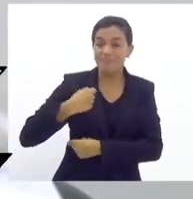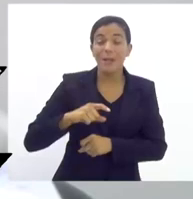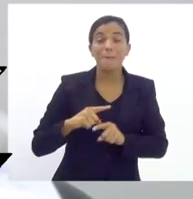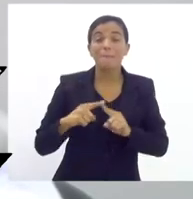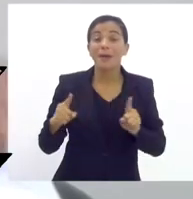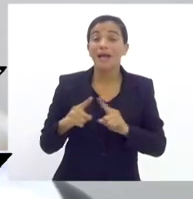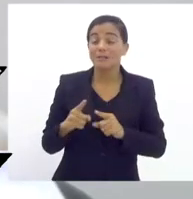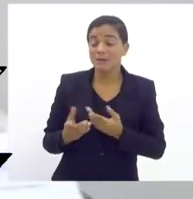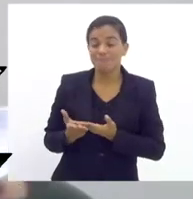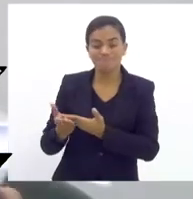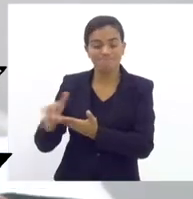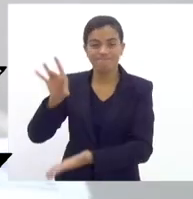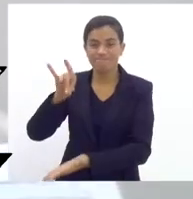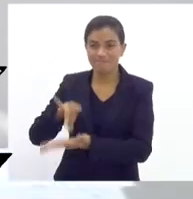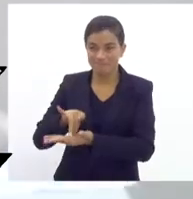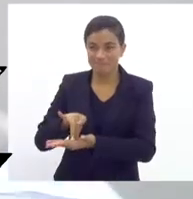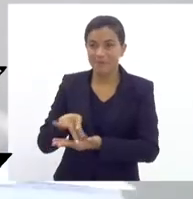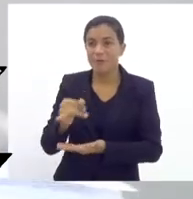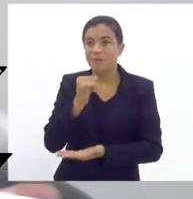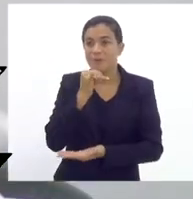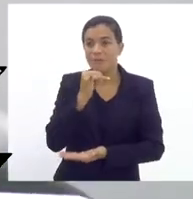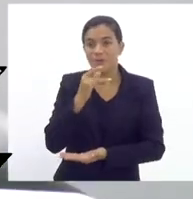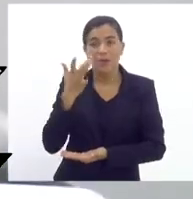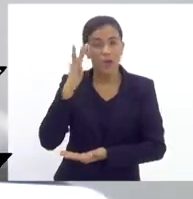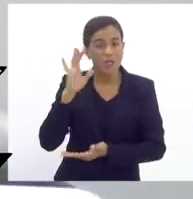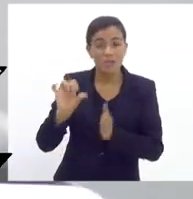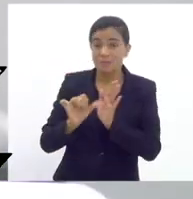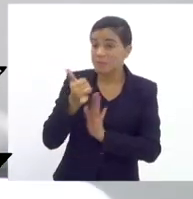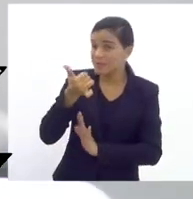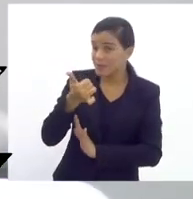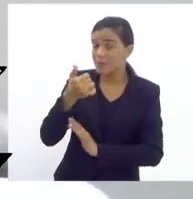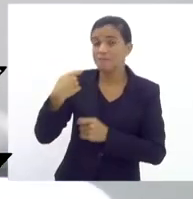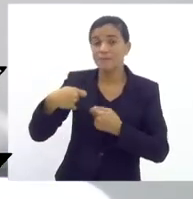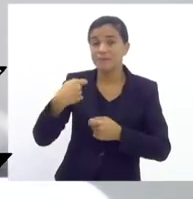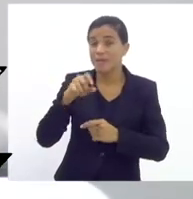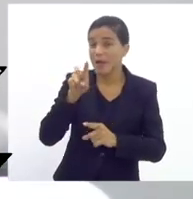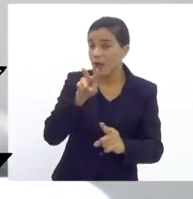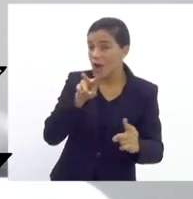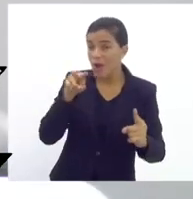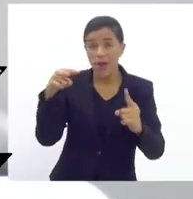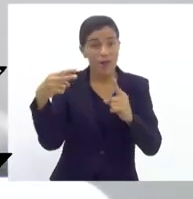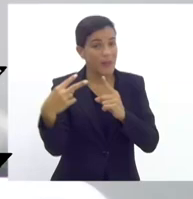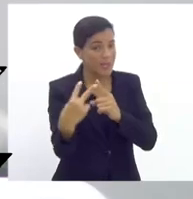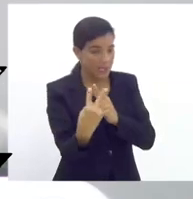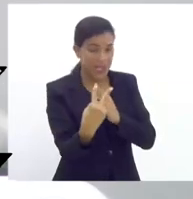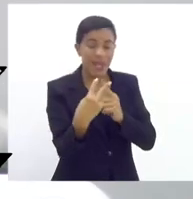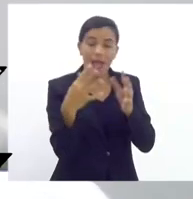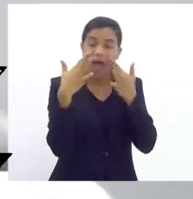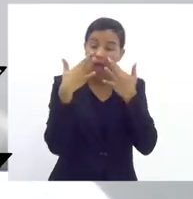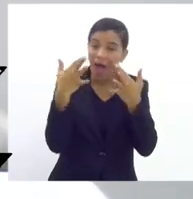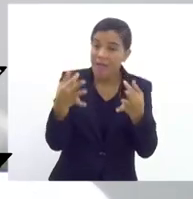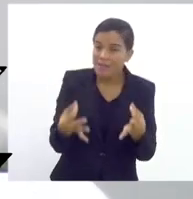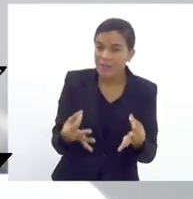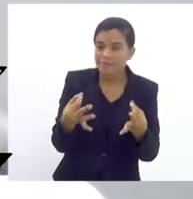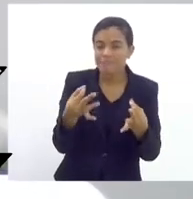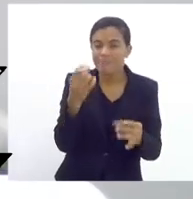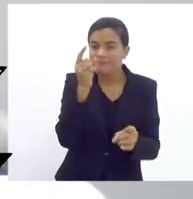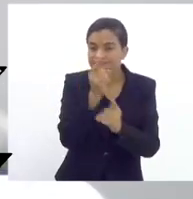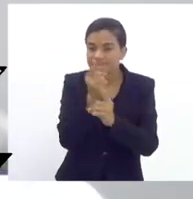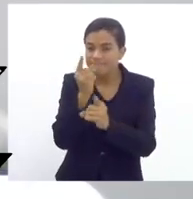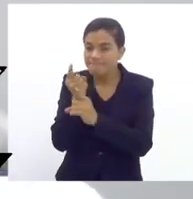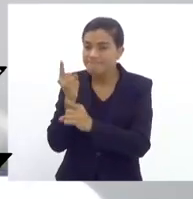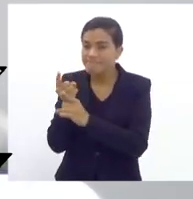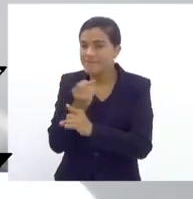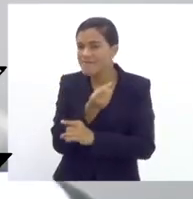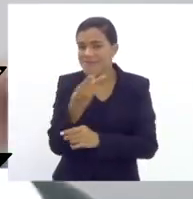concretos por exemplo eu acho que a gente primeiro a gente tem que olhar né se olhar atento para enxergar ainda essas